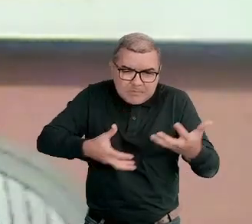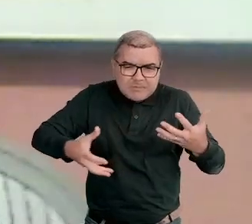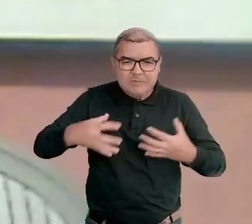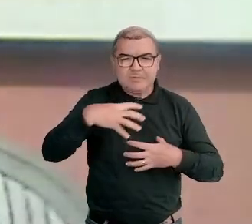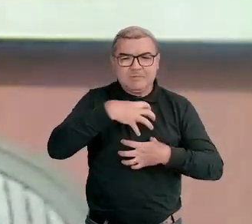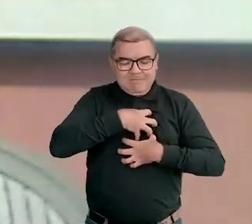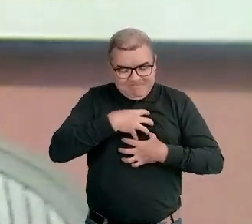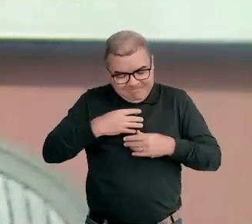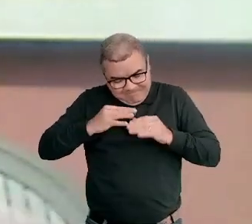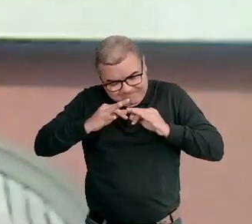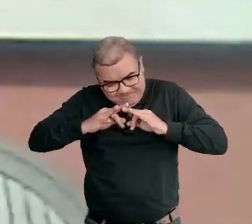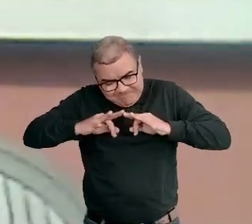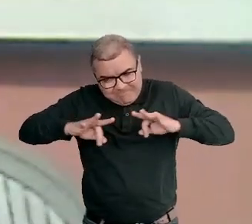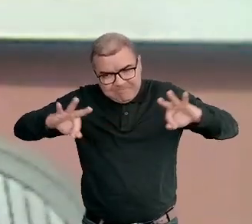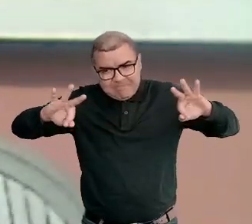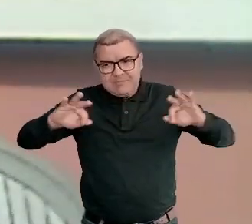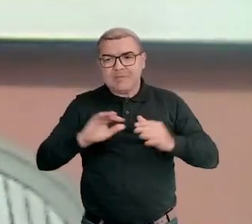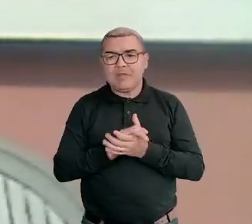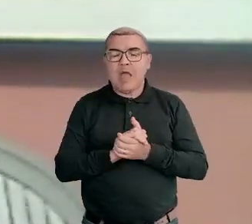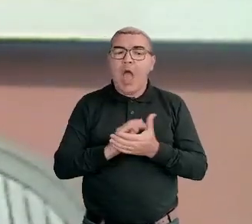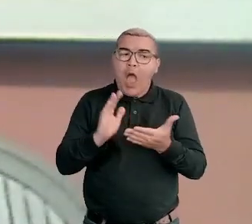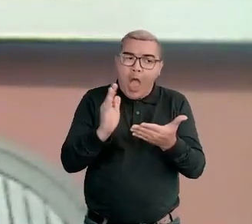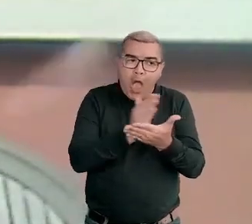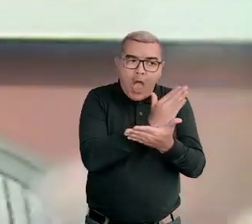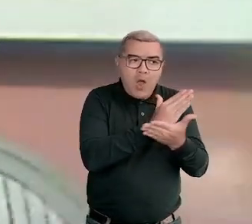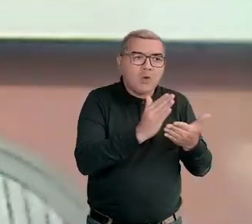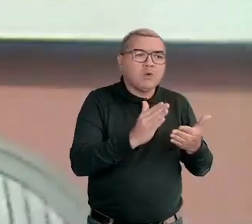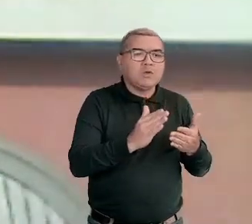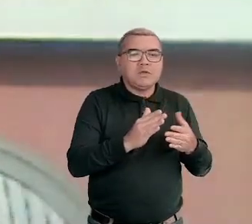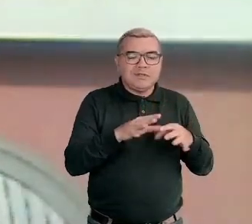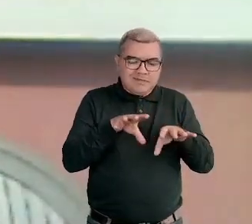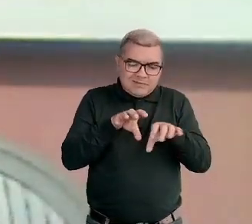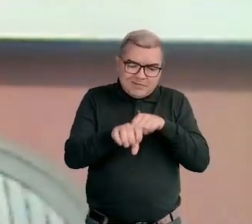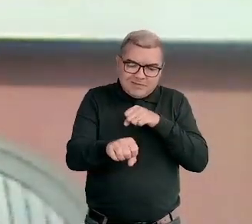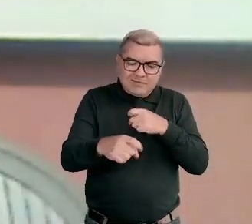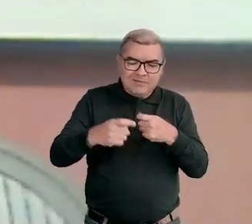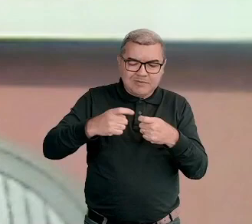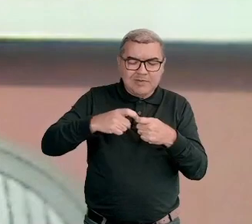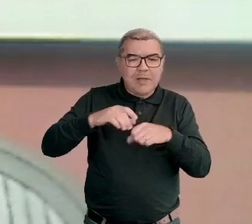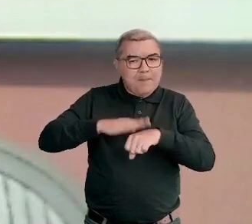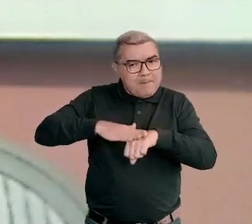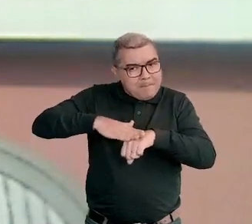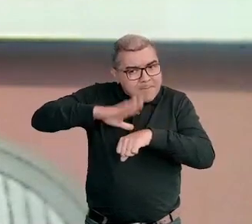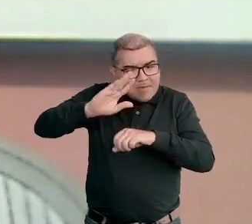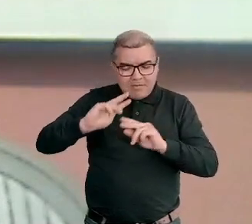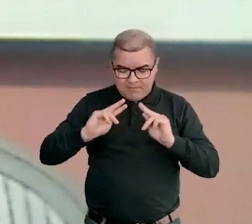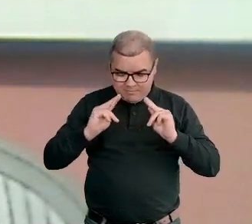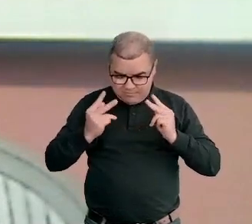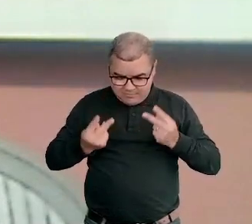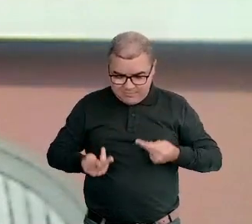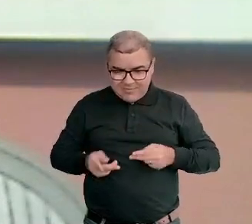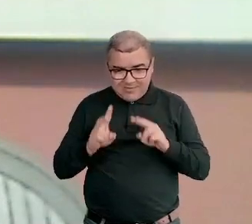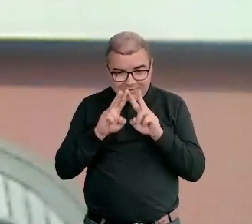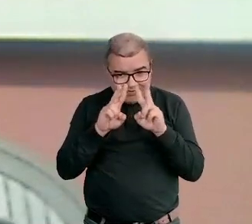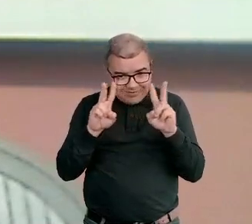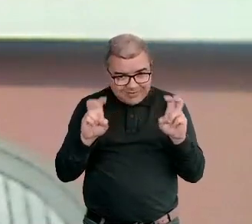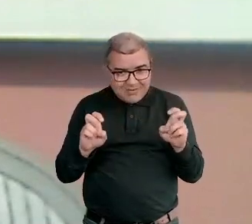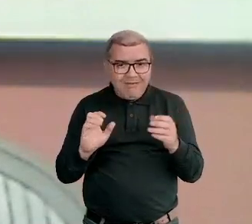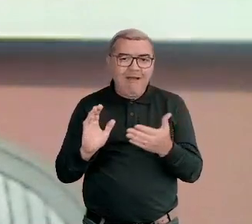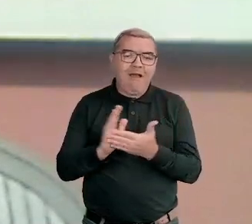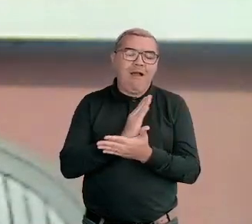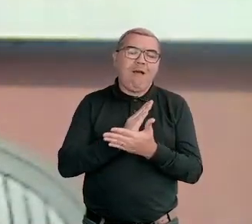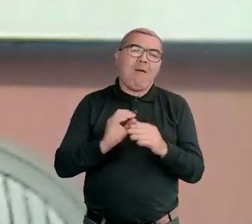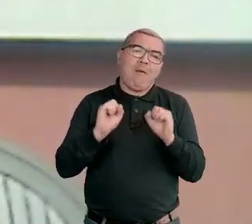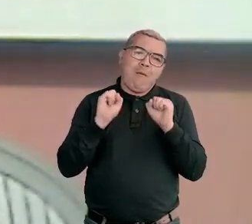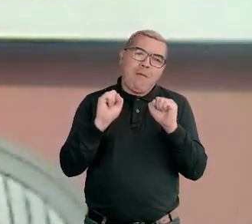eles tivessem tido uma formação mais privilegiada com o chamado ensino de humanidades, talvez fosse mais